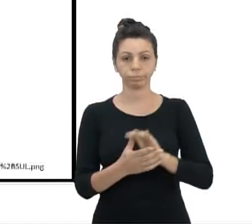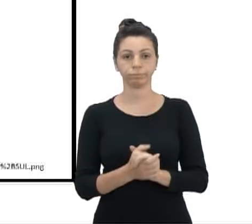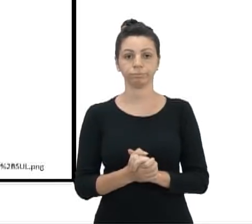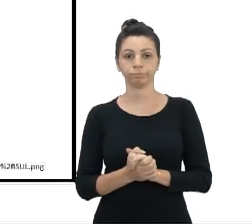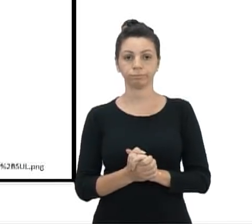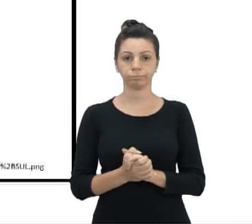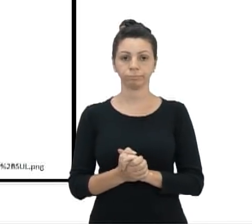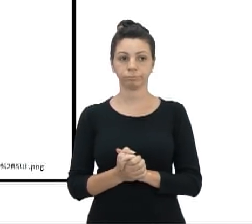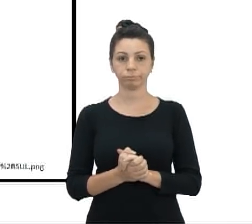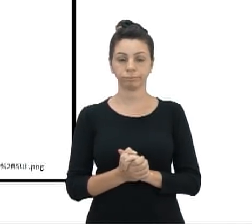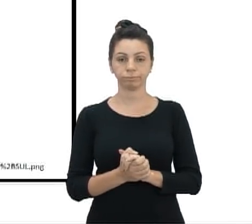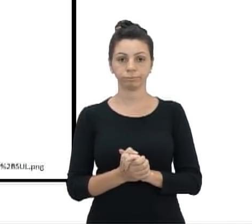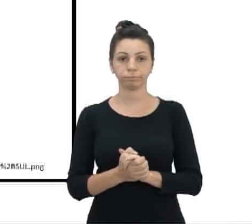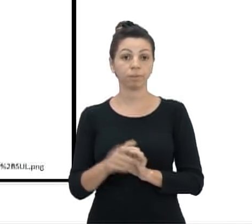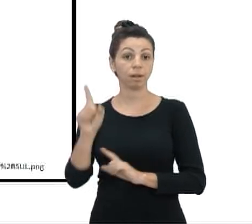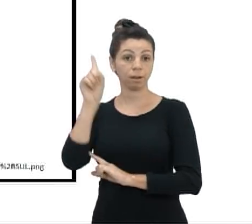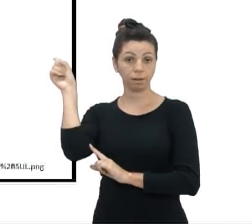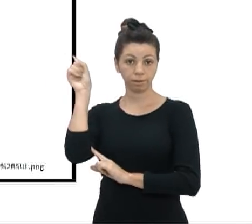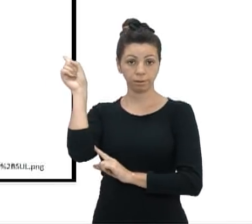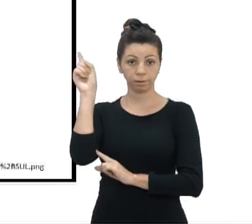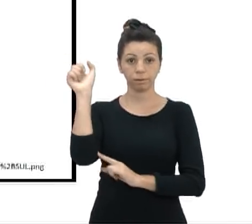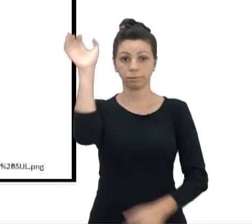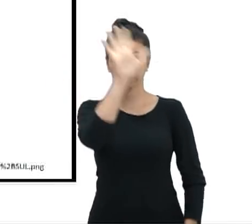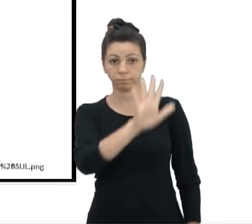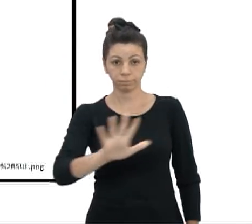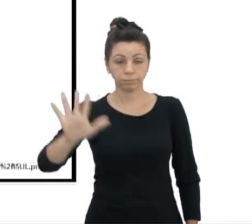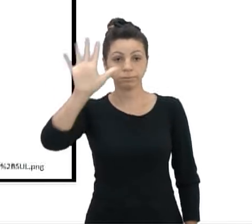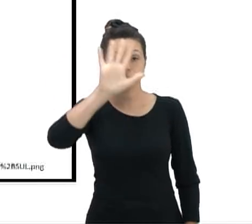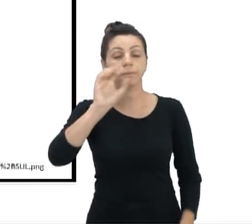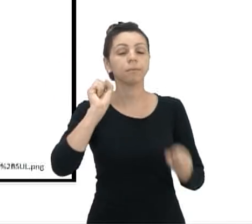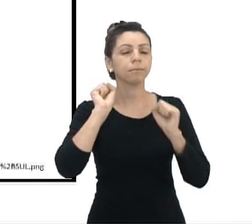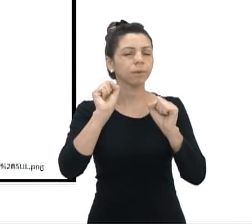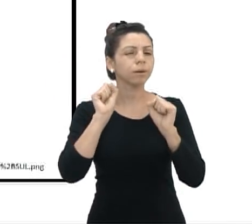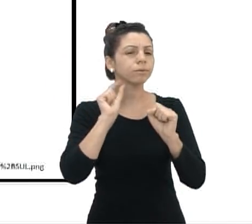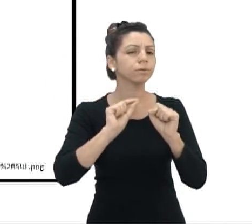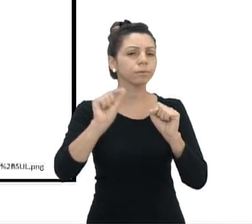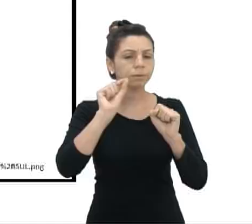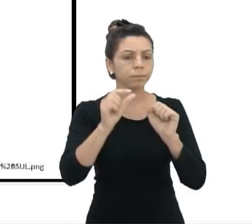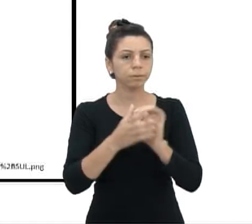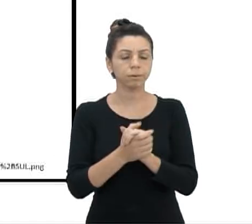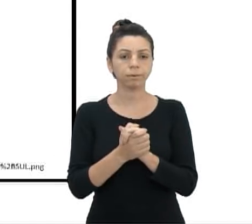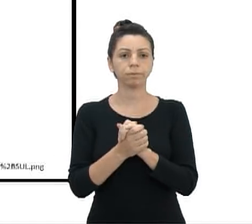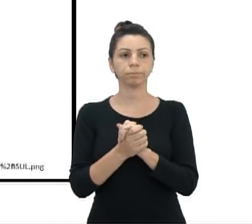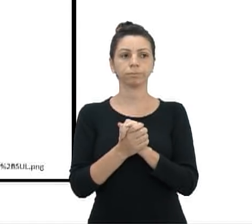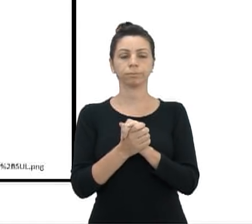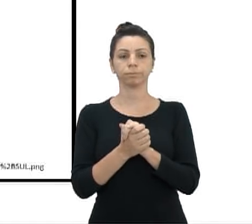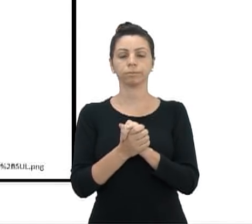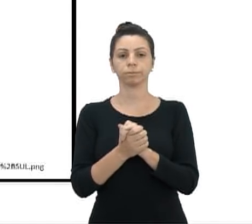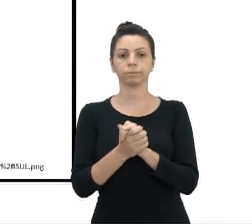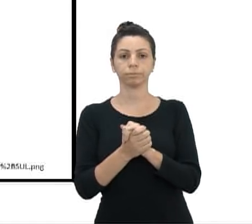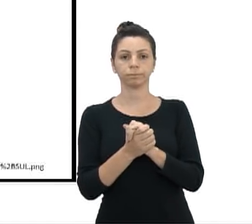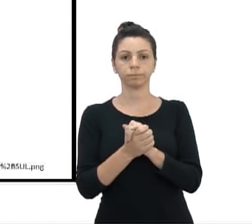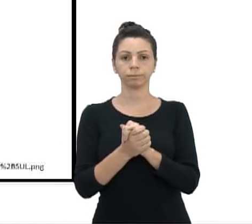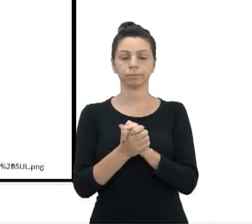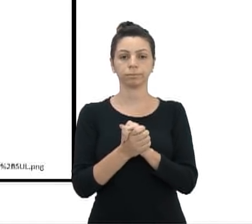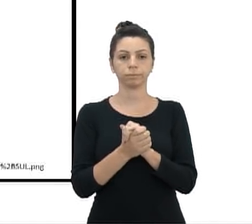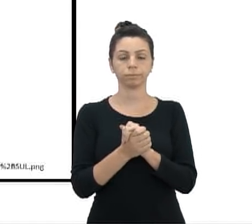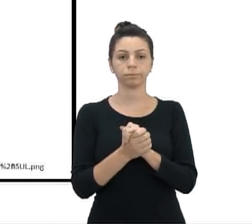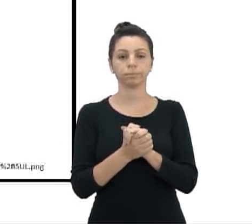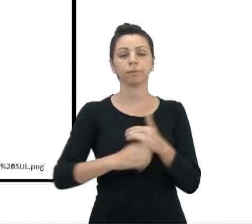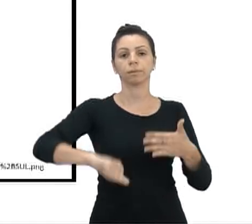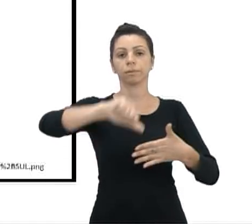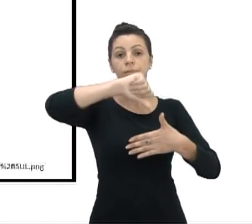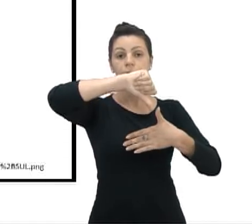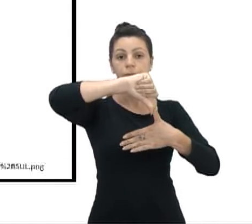aqui no mapa que você está visualizando na tela, você vai ver ali a subdivisão da América do